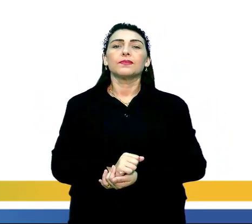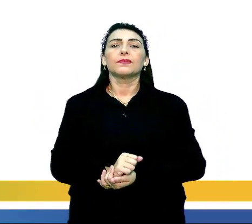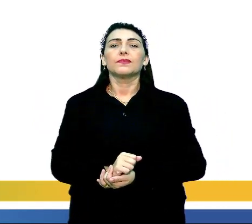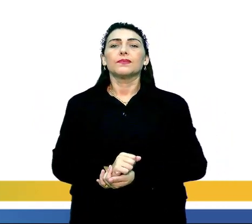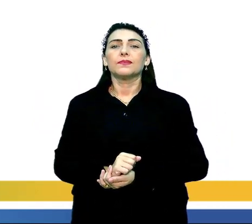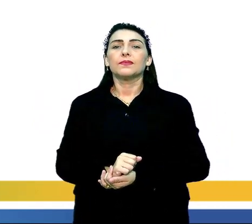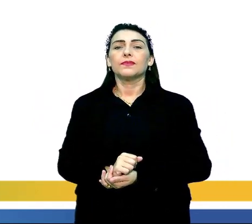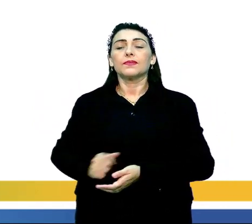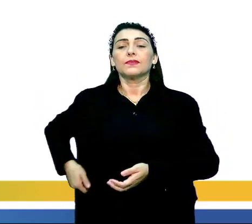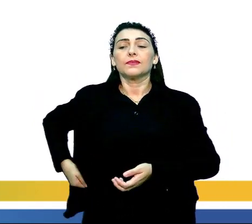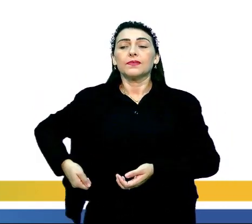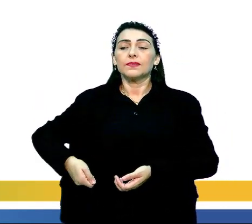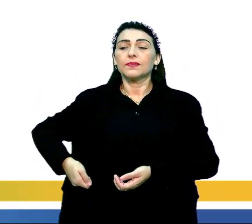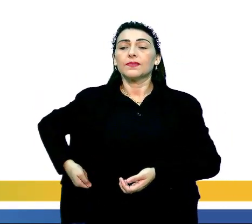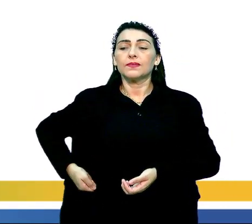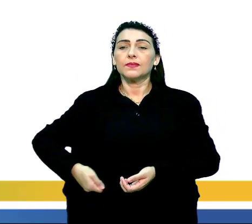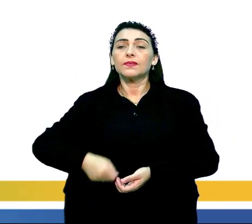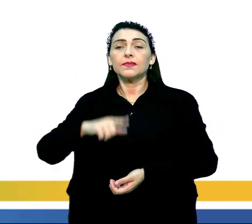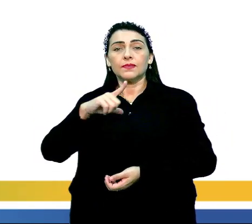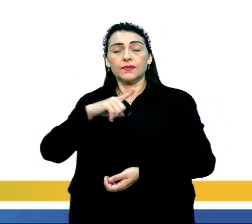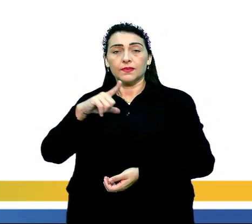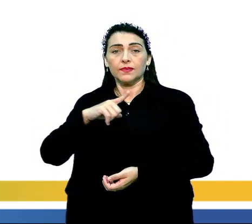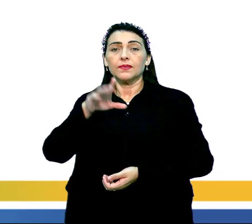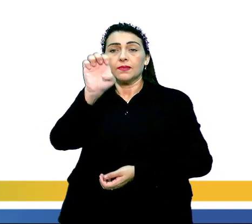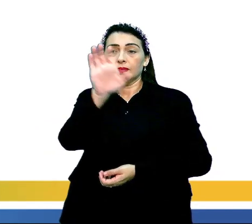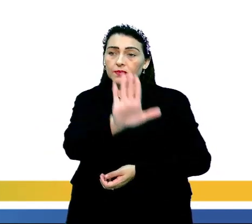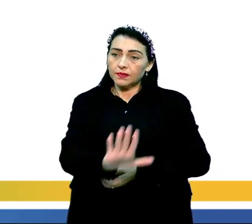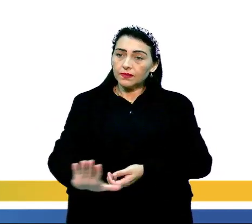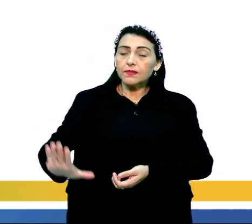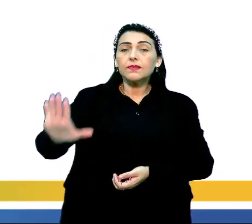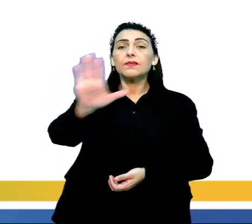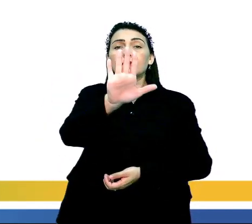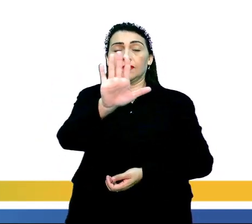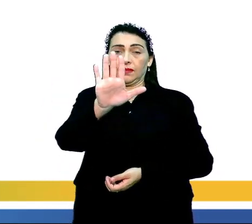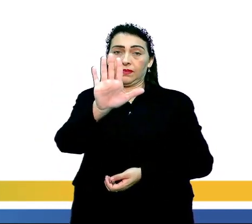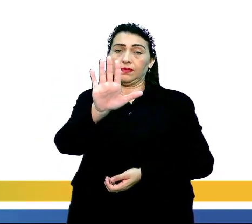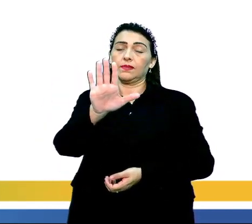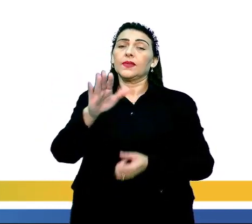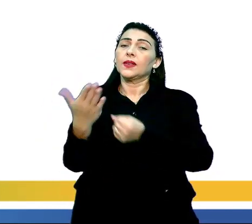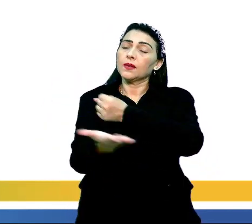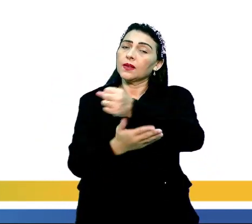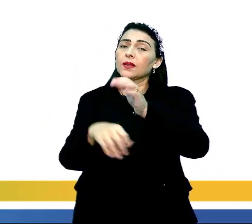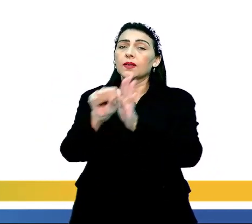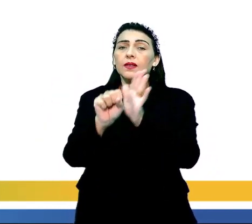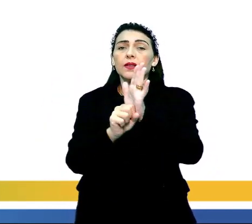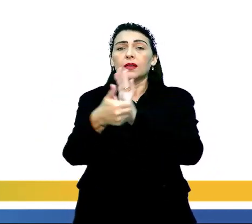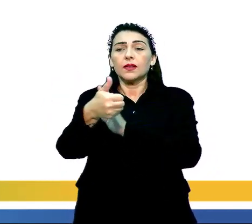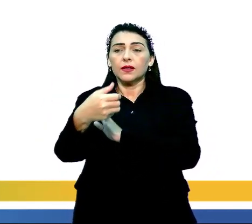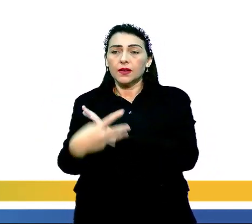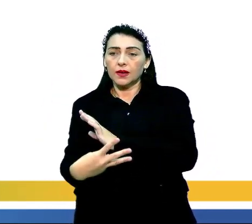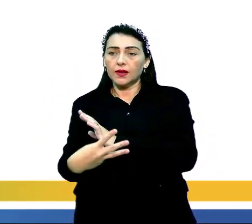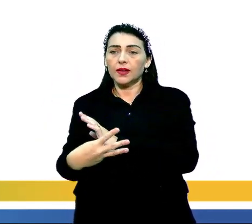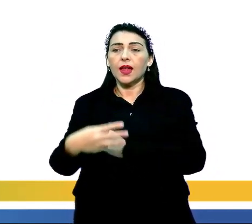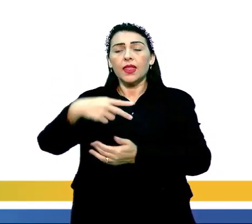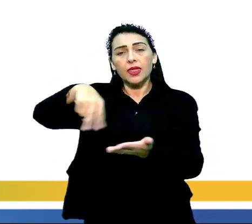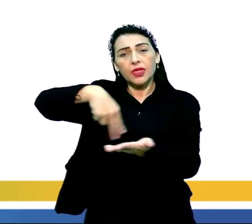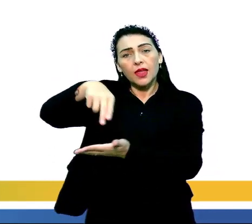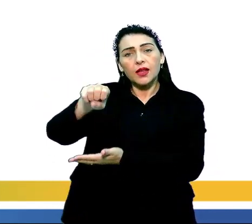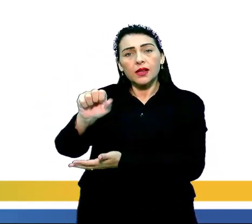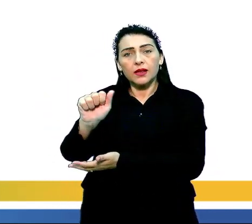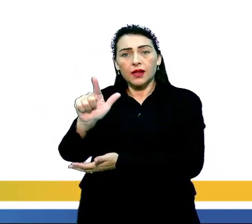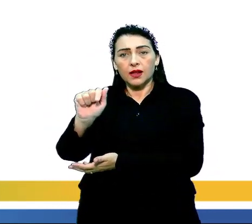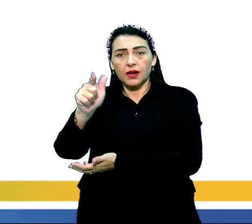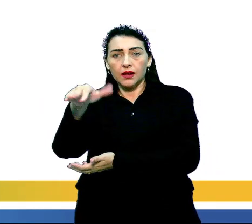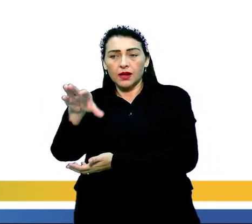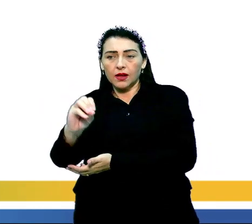delicinha, quadrilha, que tem essa vertente europeia, ali embasada no século XIII. É uma dança de